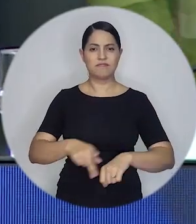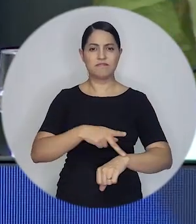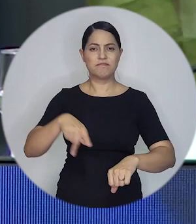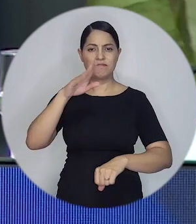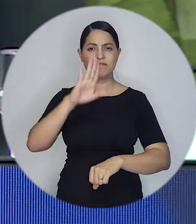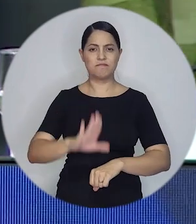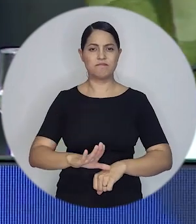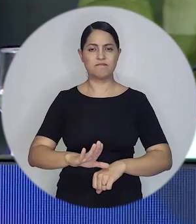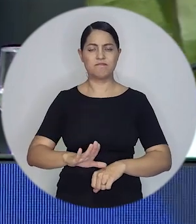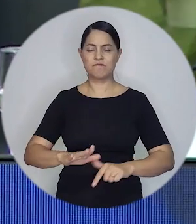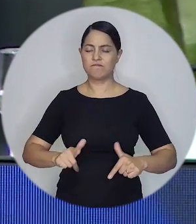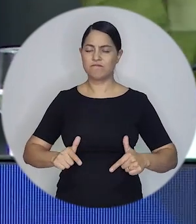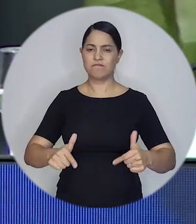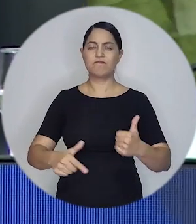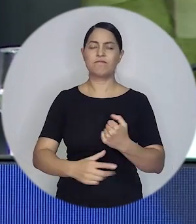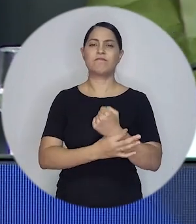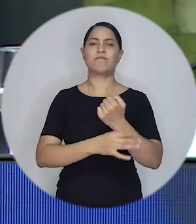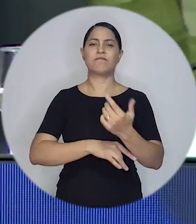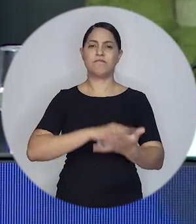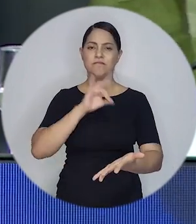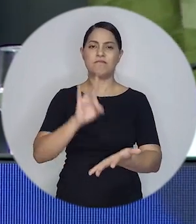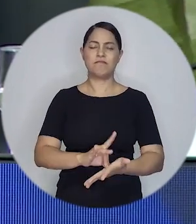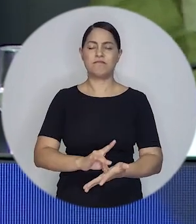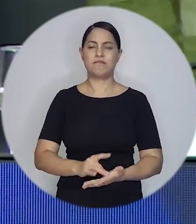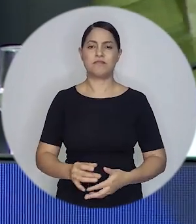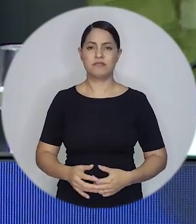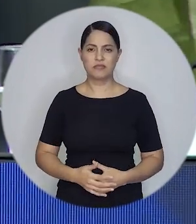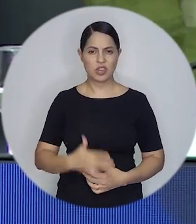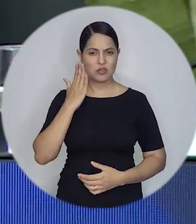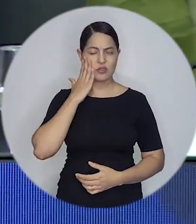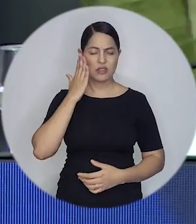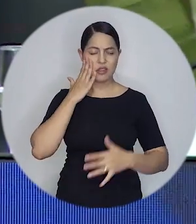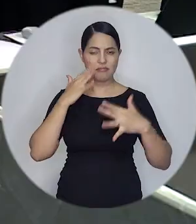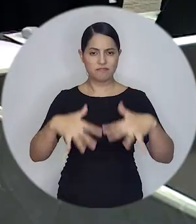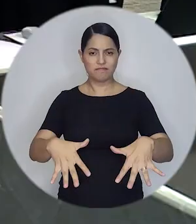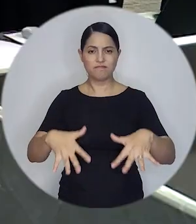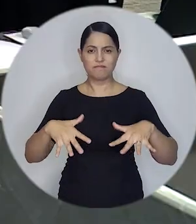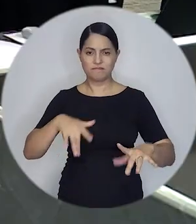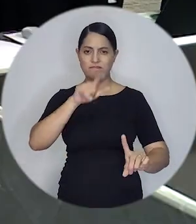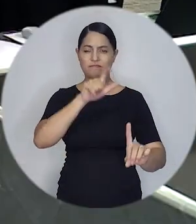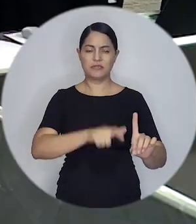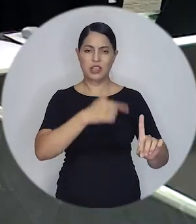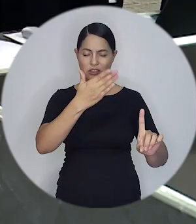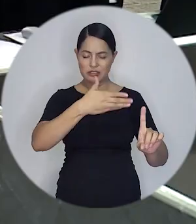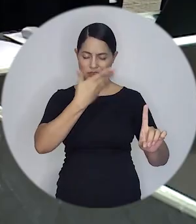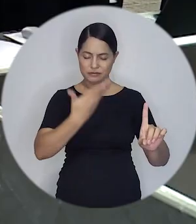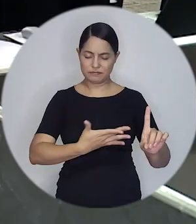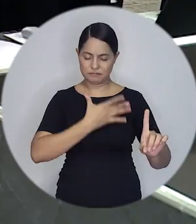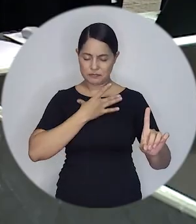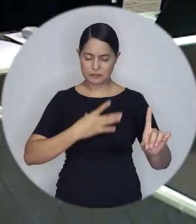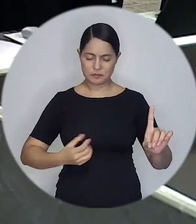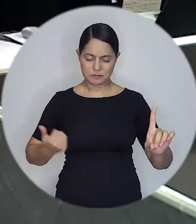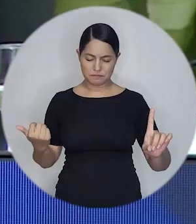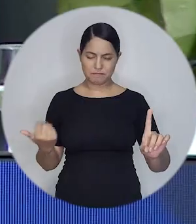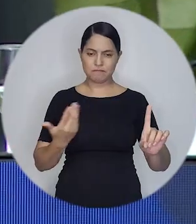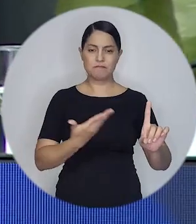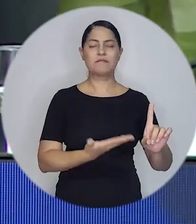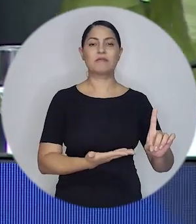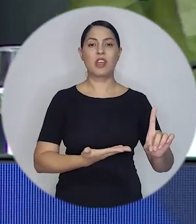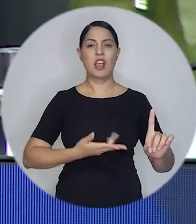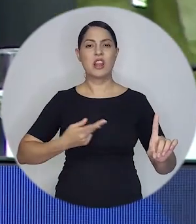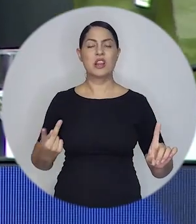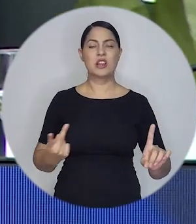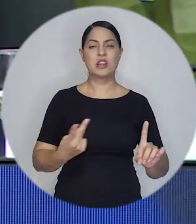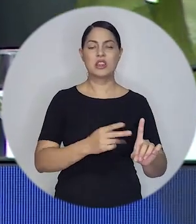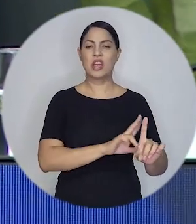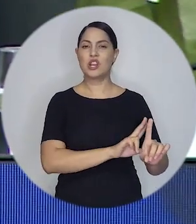Brasil. Estou certo de que nessa gestão, consagrar Bernardo Cabral a medalha Rui Barbosa trará à classe